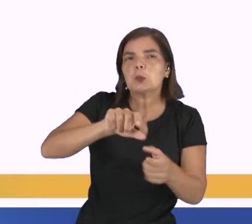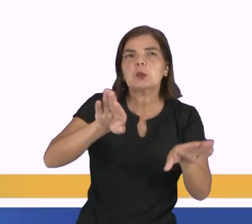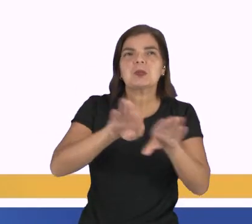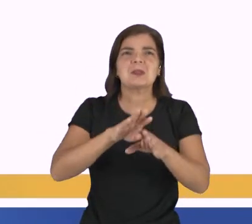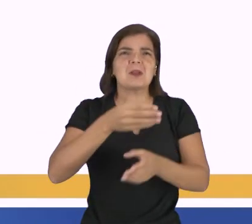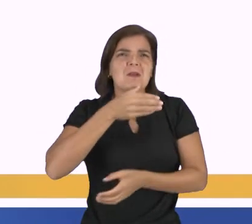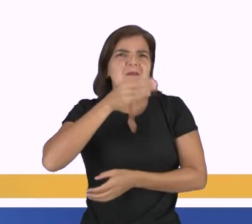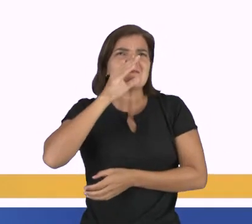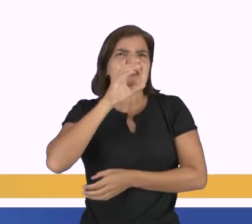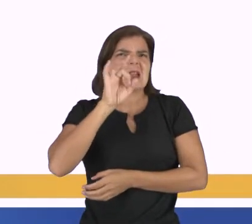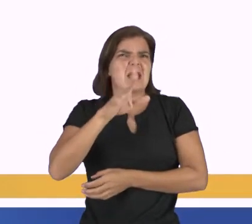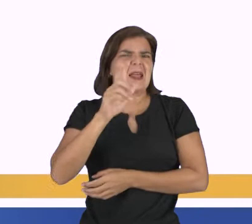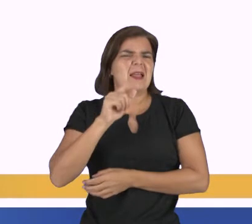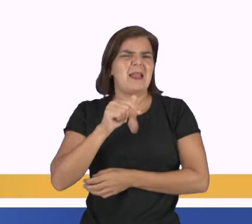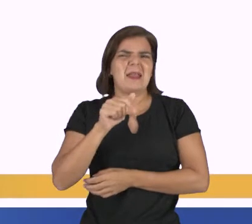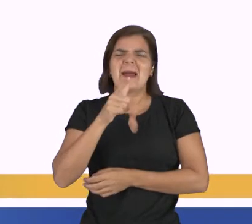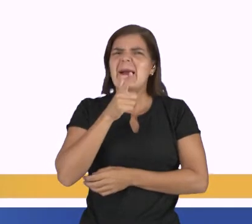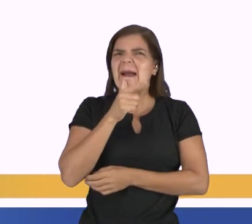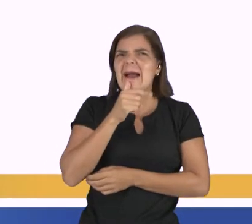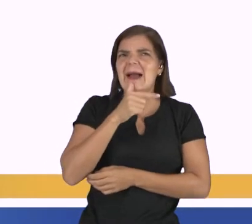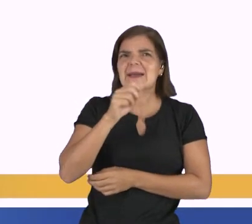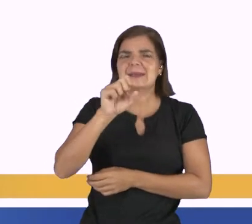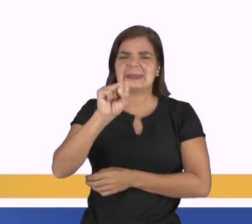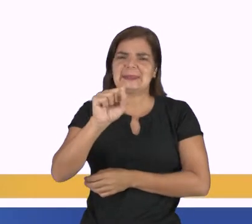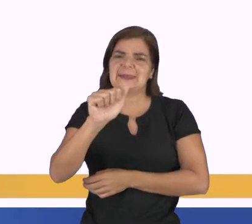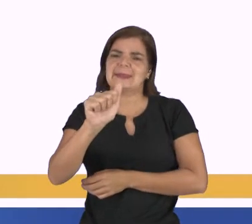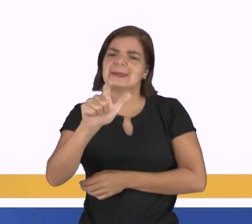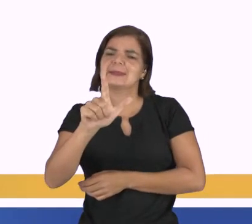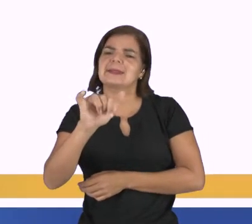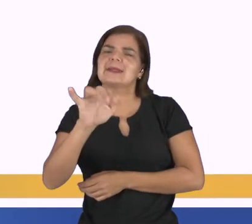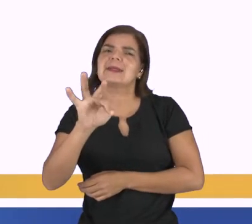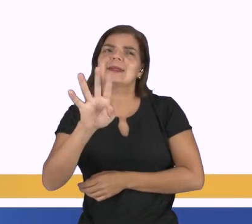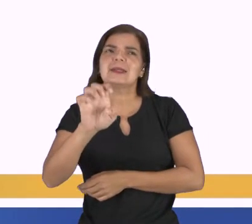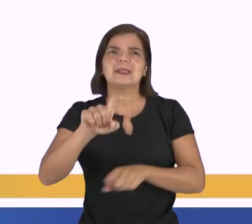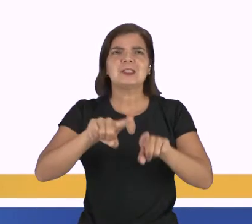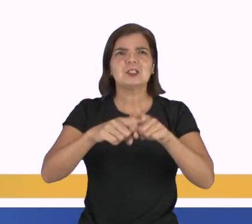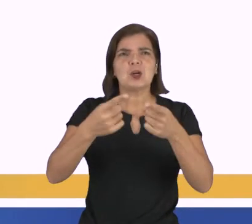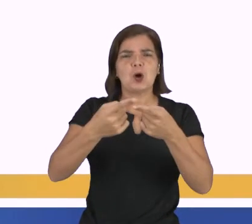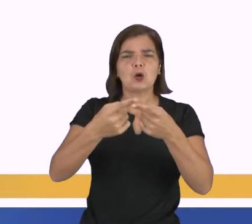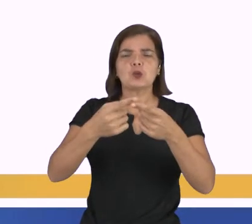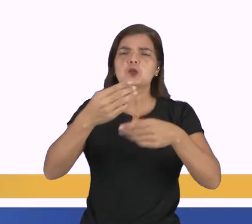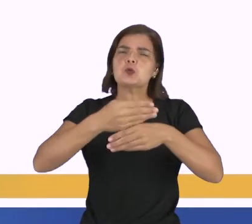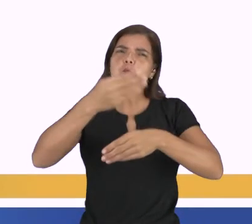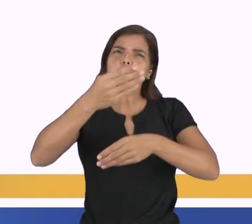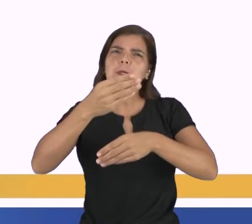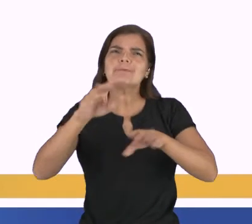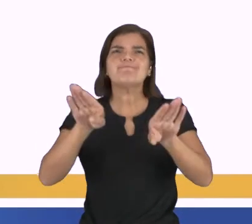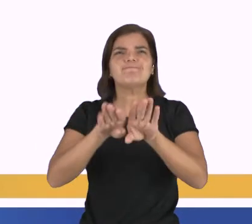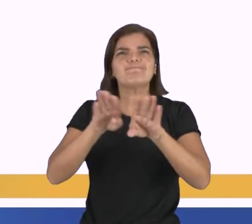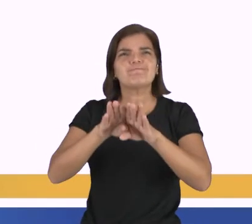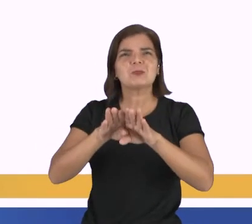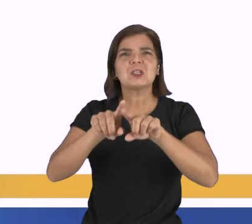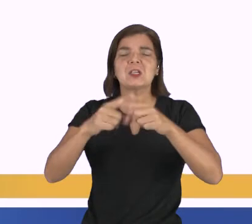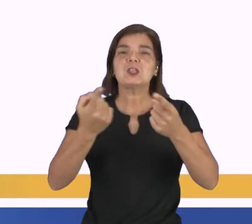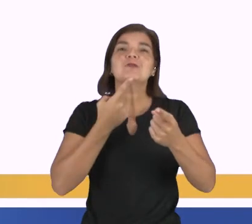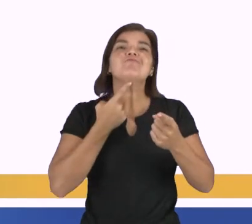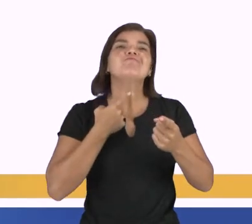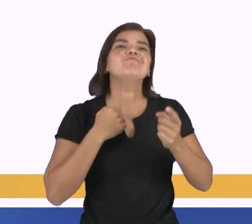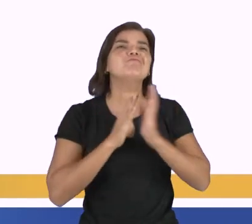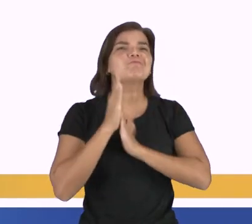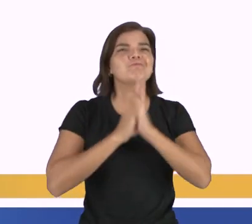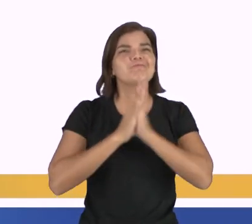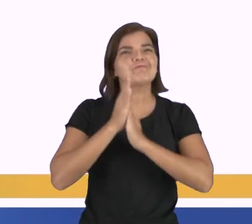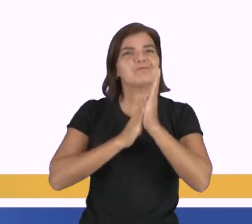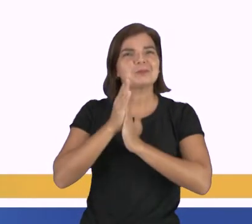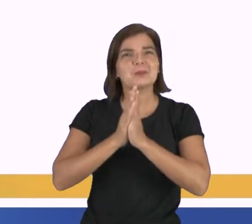as bebíamos, era água de salitre, né? Golpeávamos os muros de adobe em nossa ansiedade, e